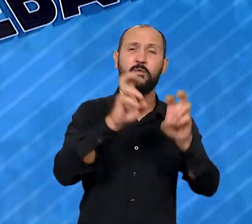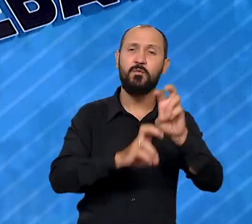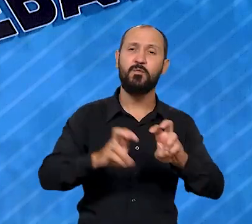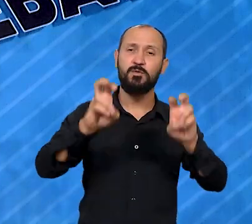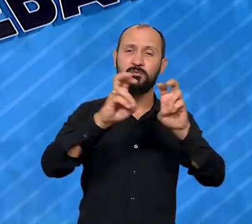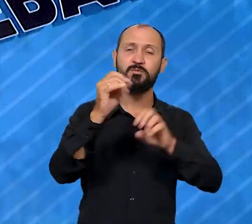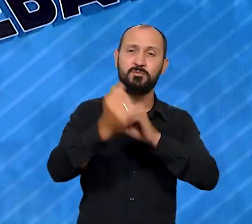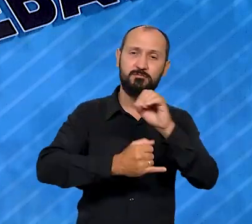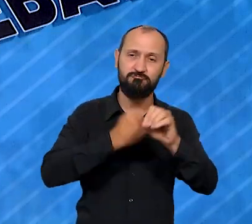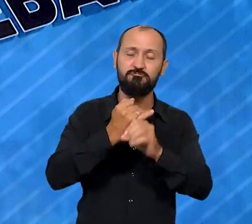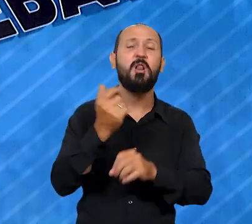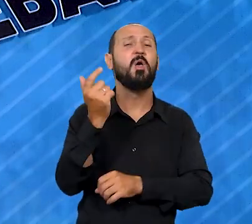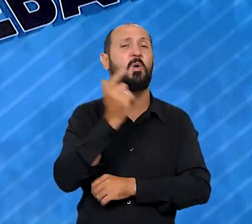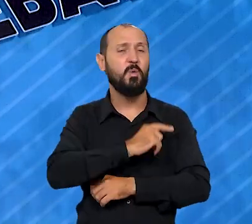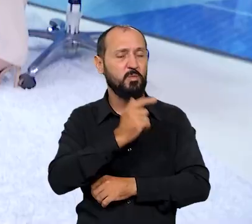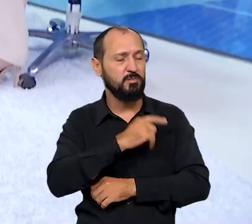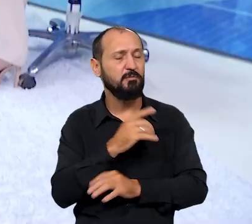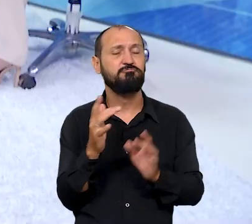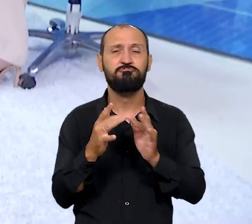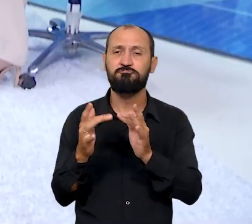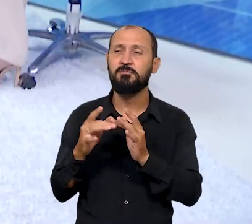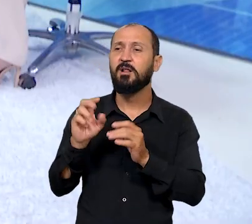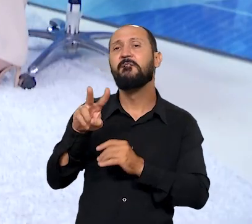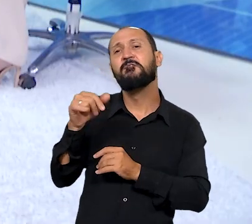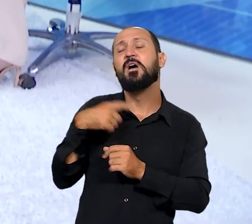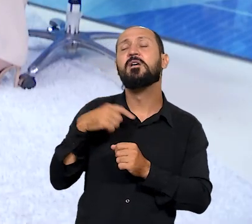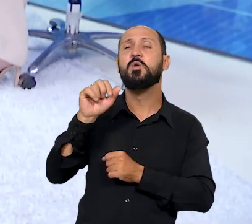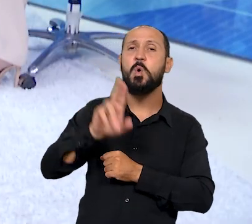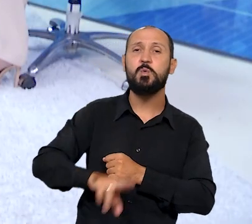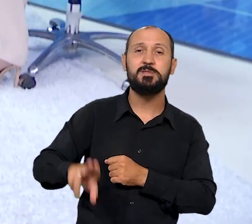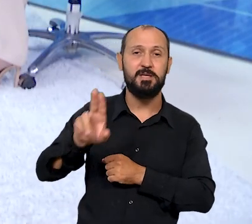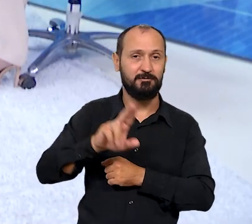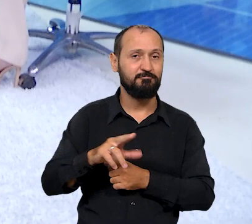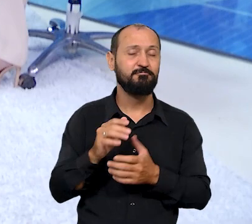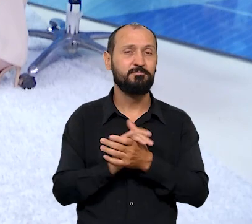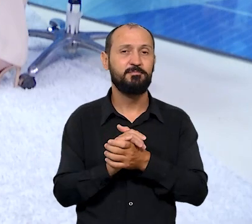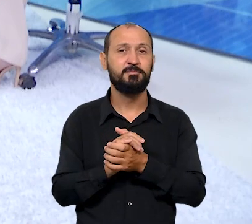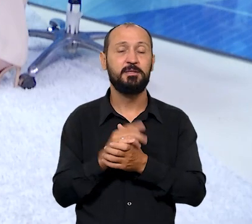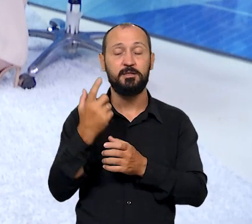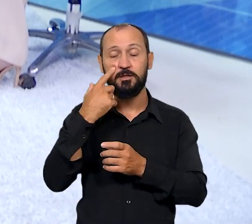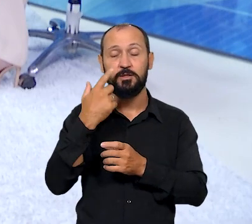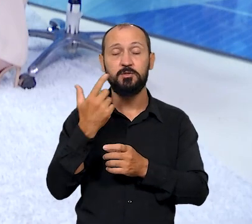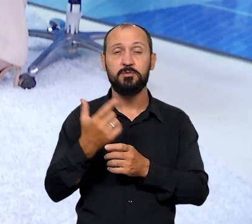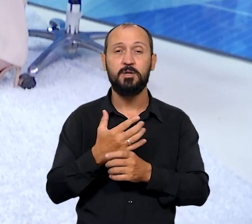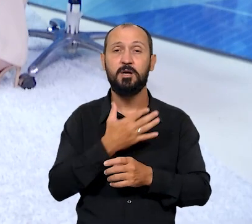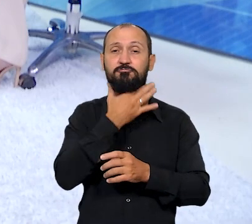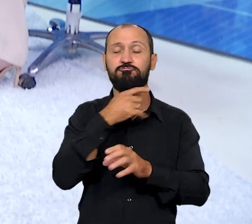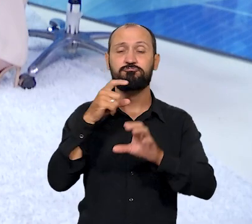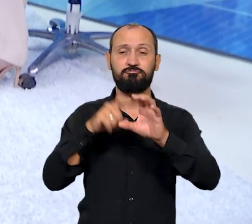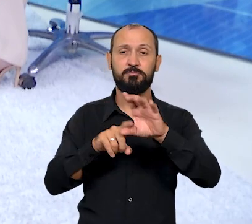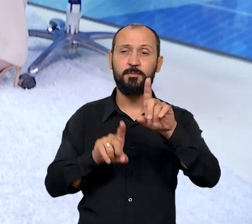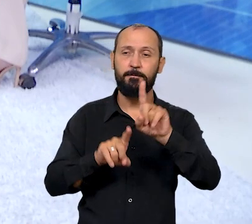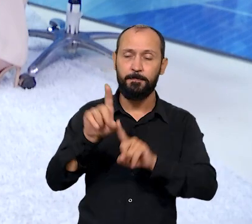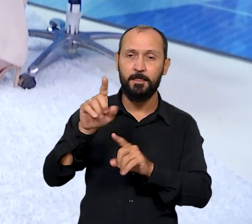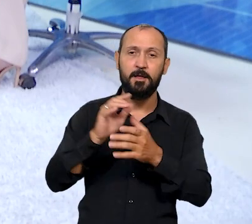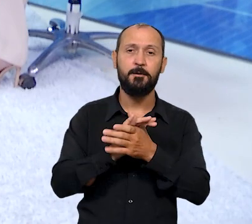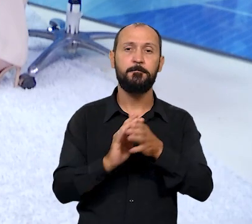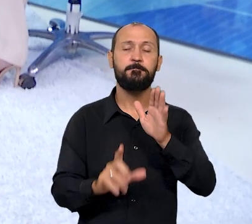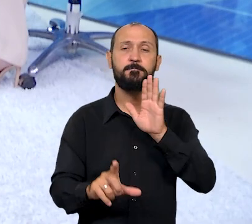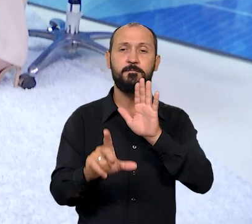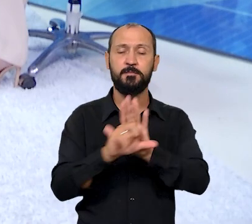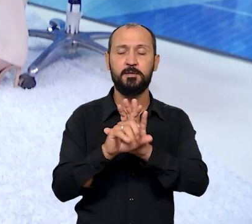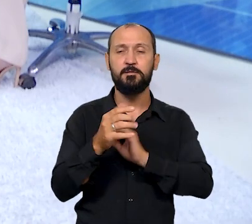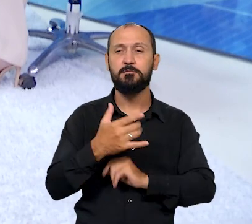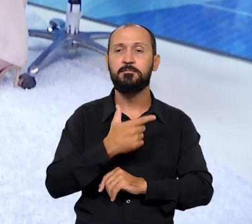um banco virtual desse e tem acesso. Ela tem acesso, ela vai fazer o que ela vai utilizar. Então, isso aumenta. Mas a